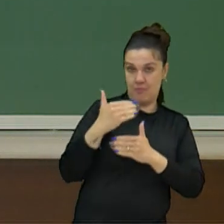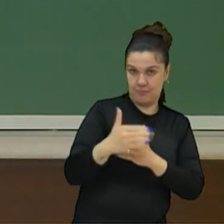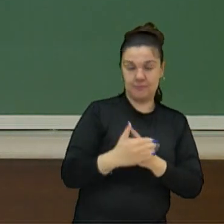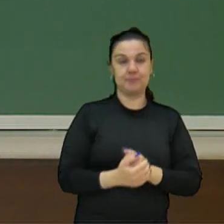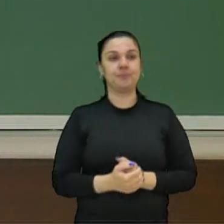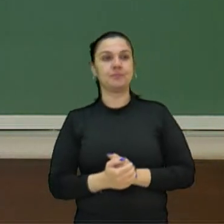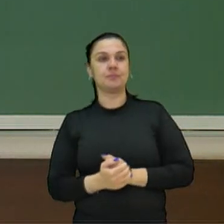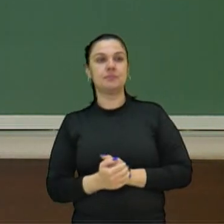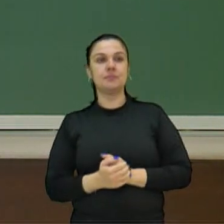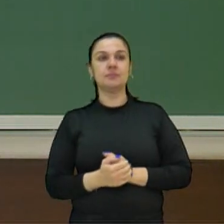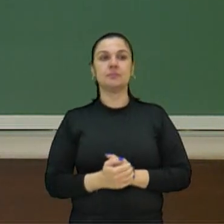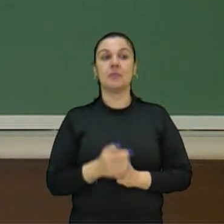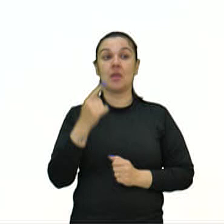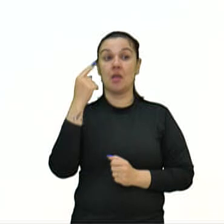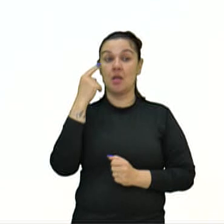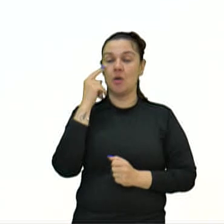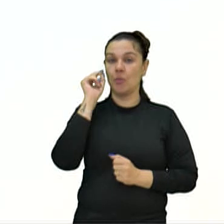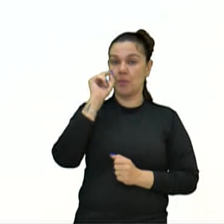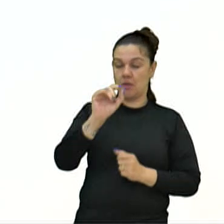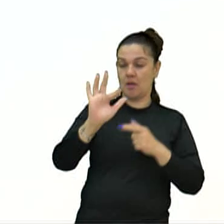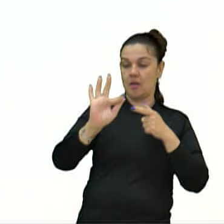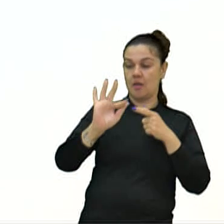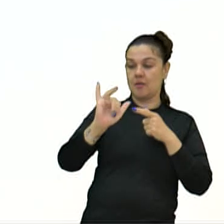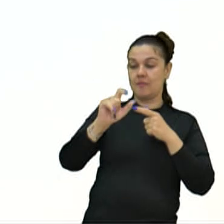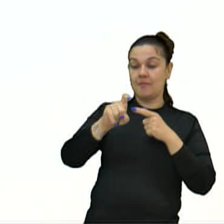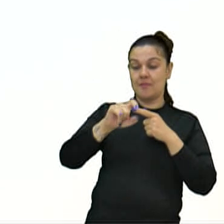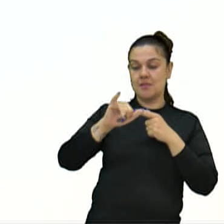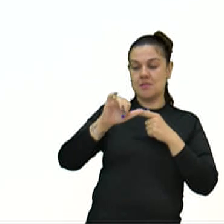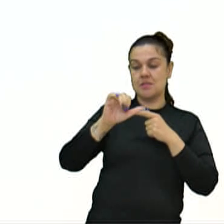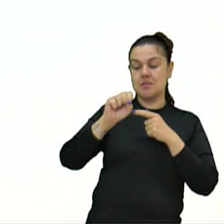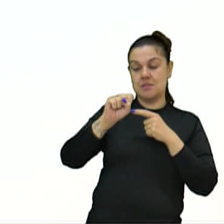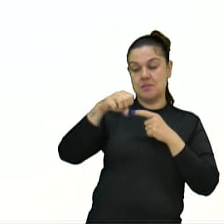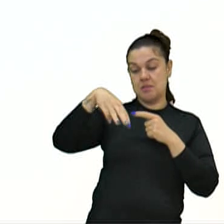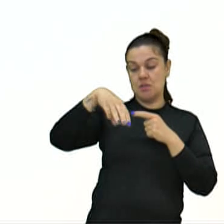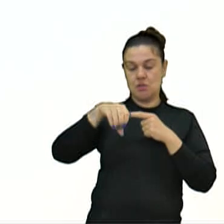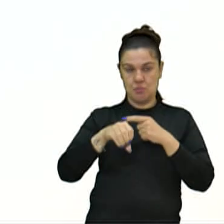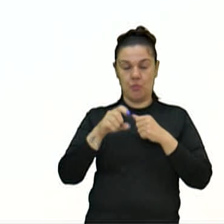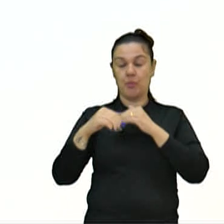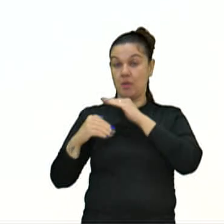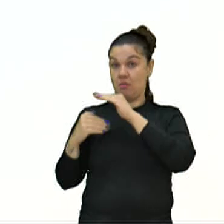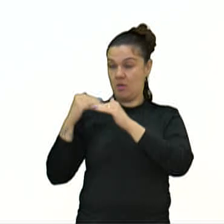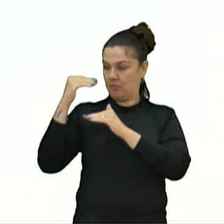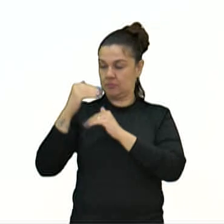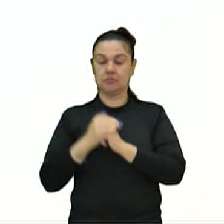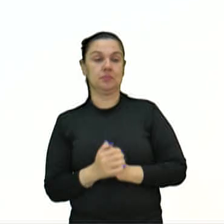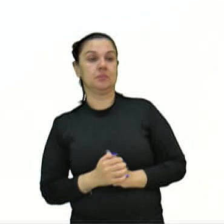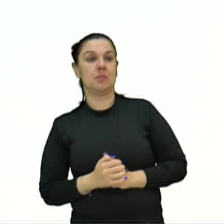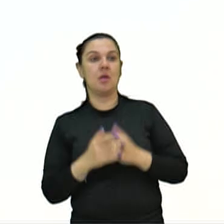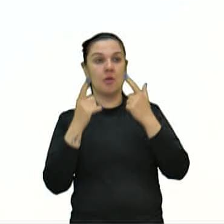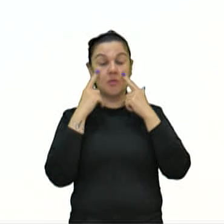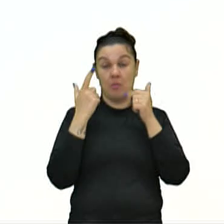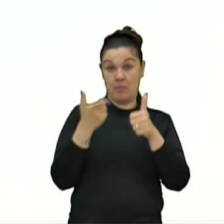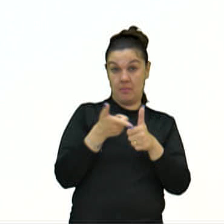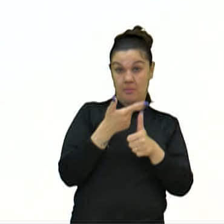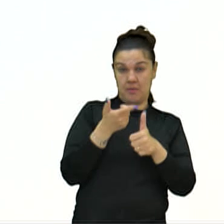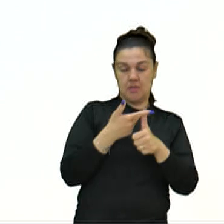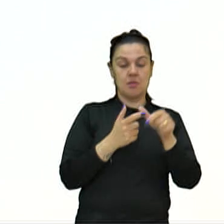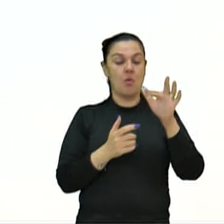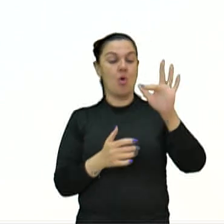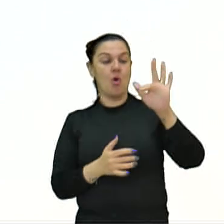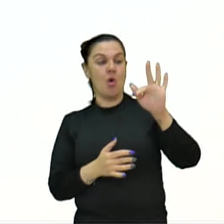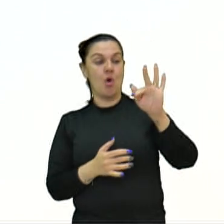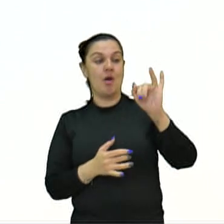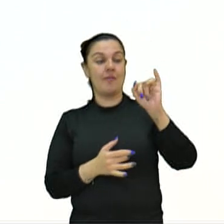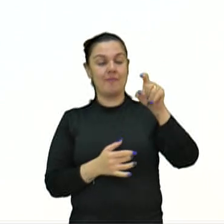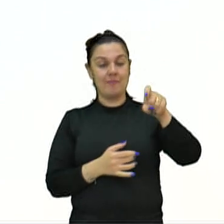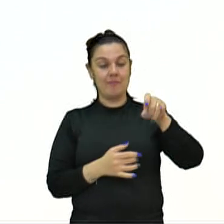dita, a gente tem que saber a diferença entre o fixismo e o evolucionismo, tá? Então, primeira coisa, fixismo,